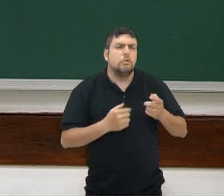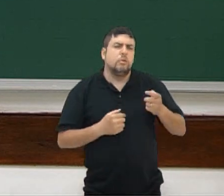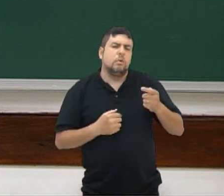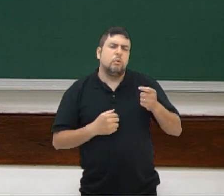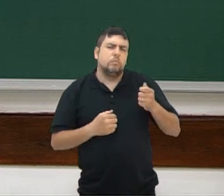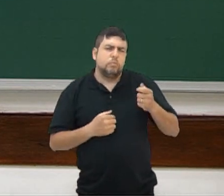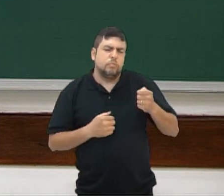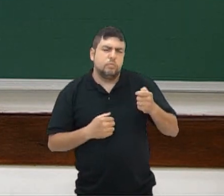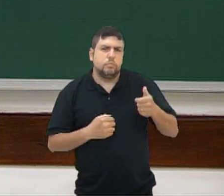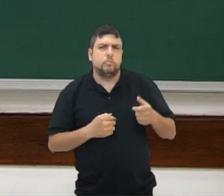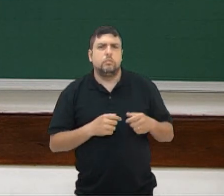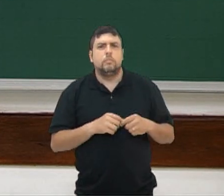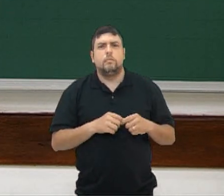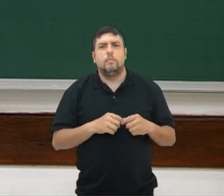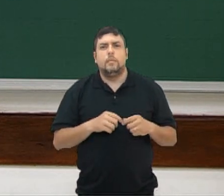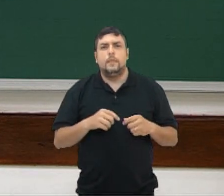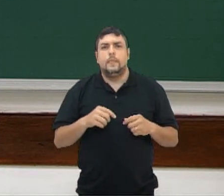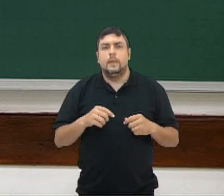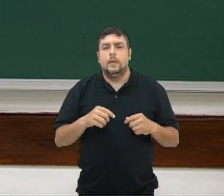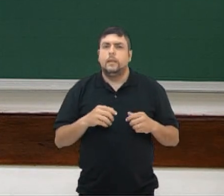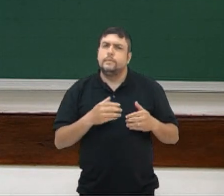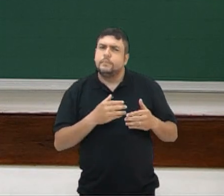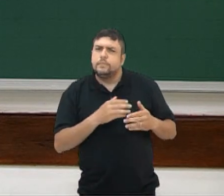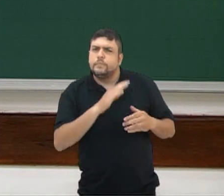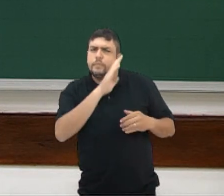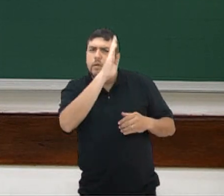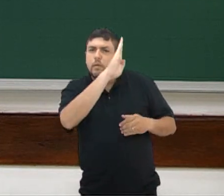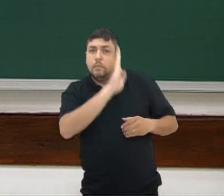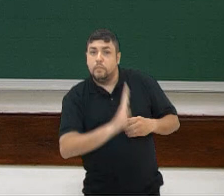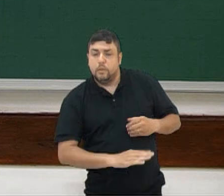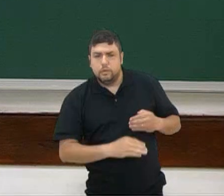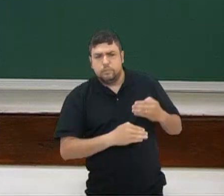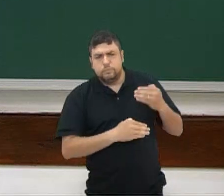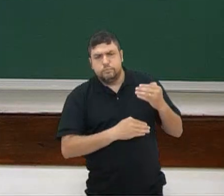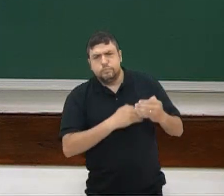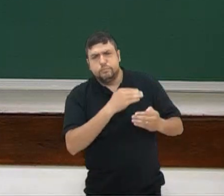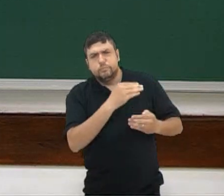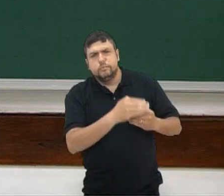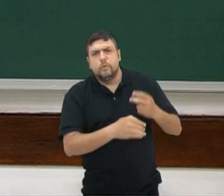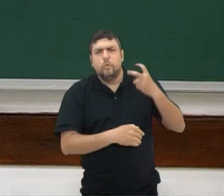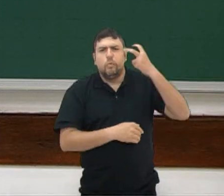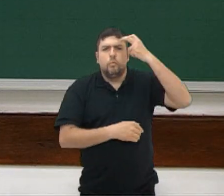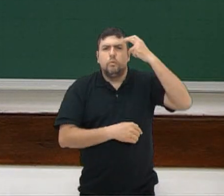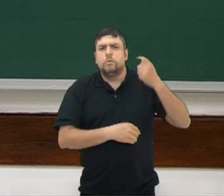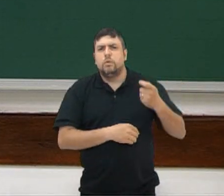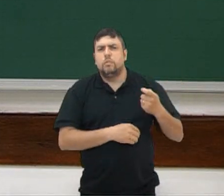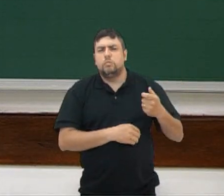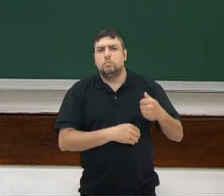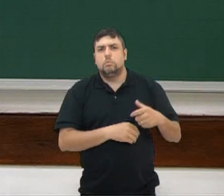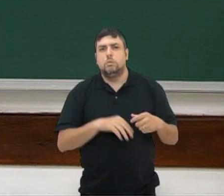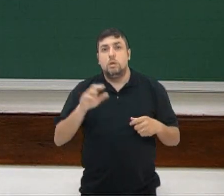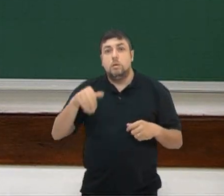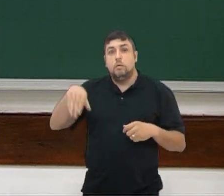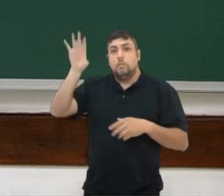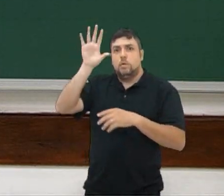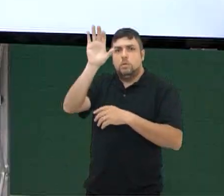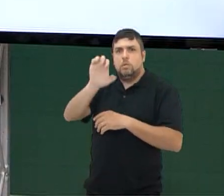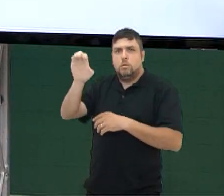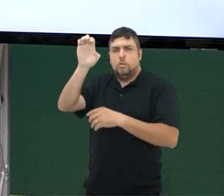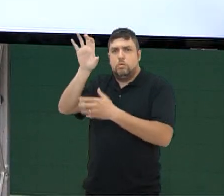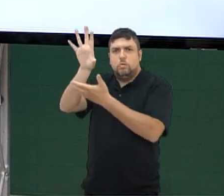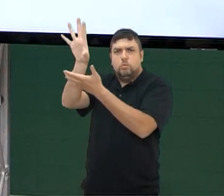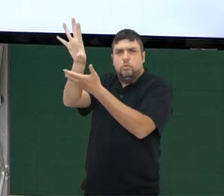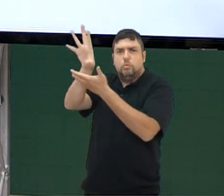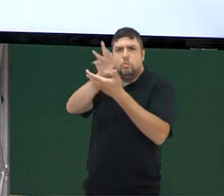anos, estava começando, a cultura era muito pouca aqui, então ela vinha muito importada da Europa, e